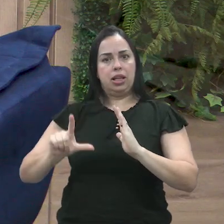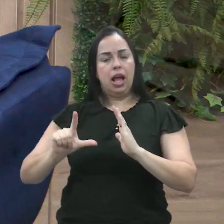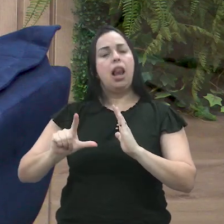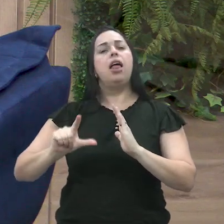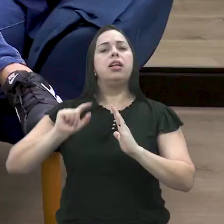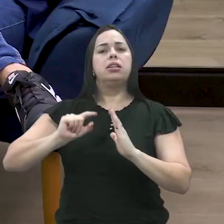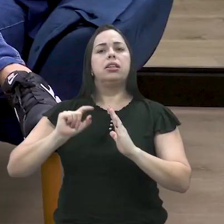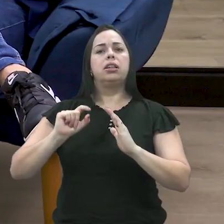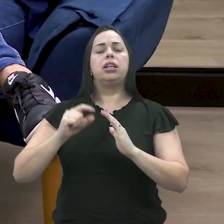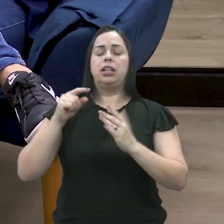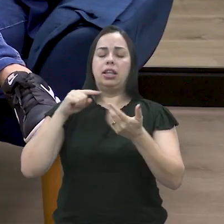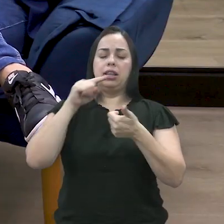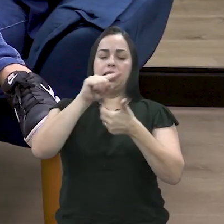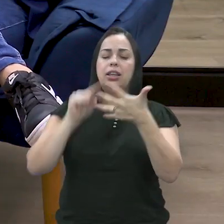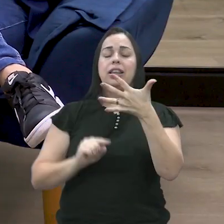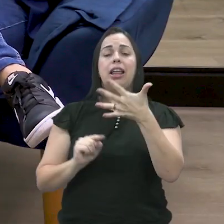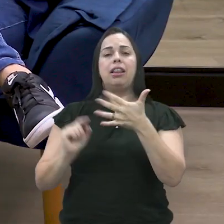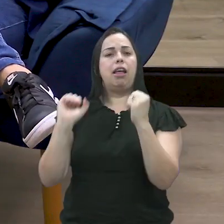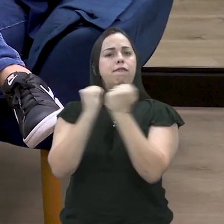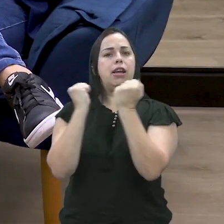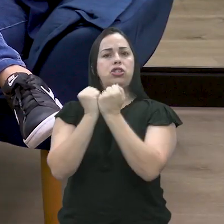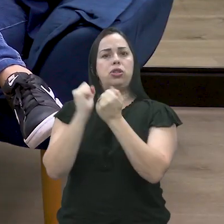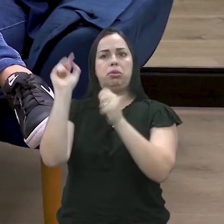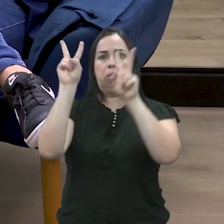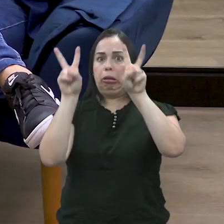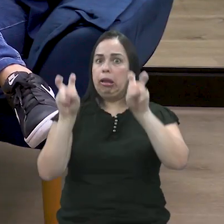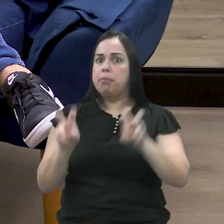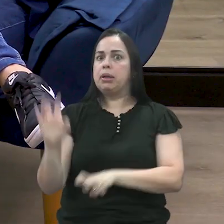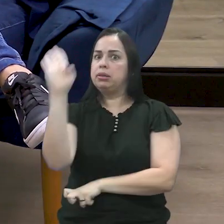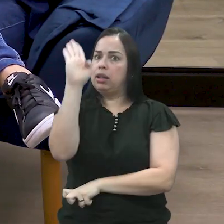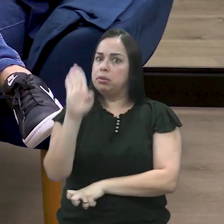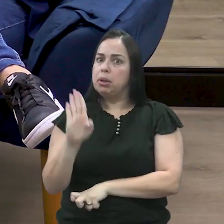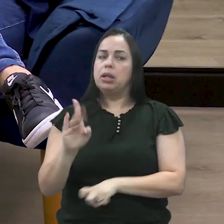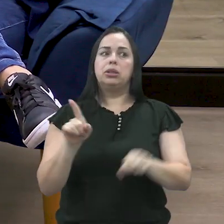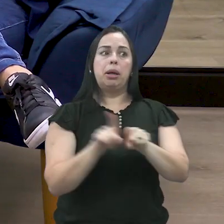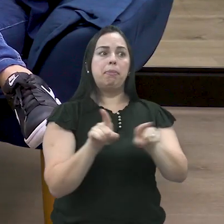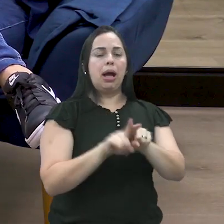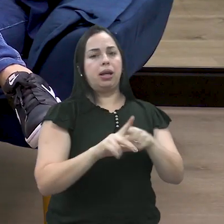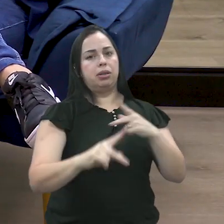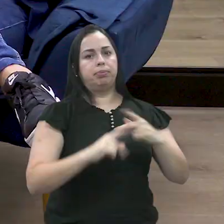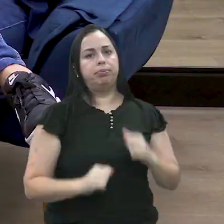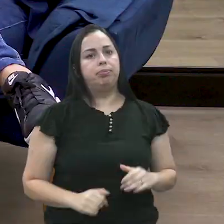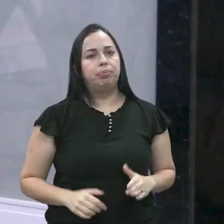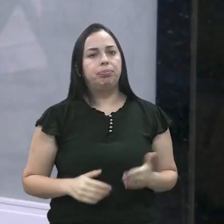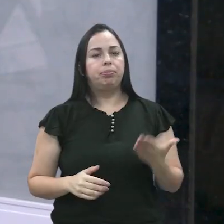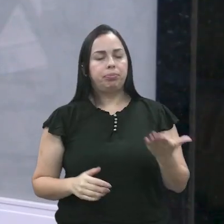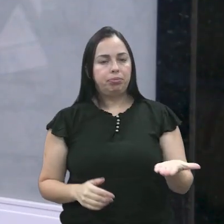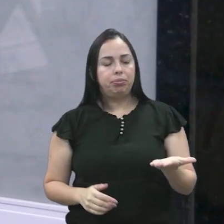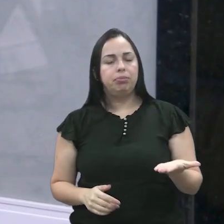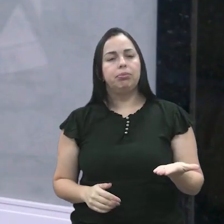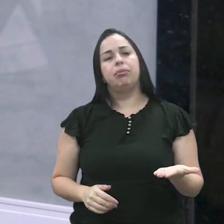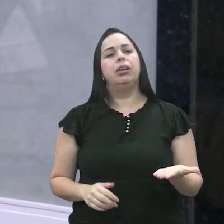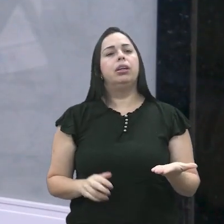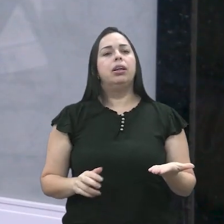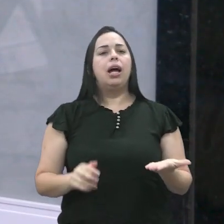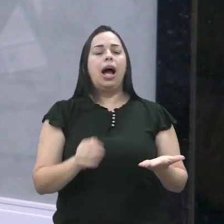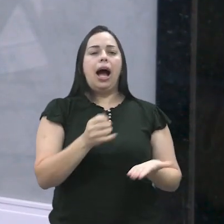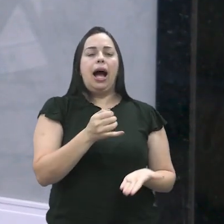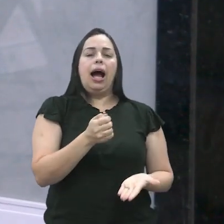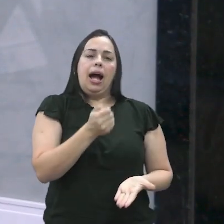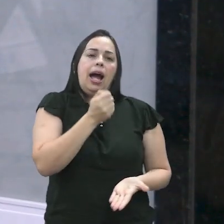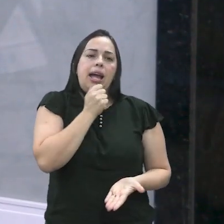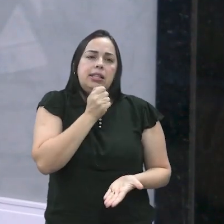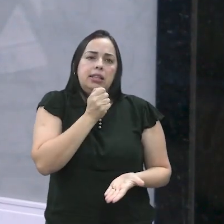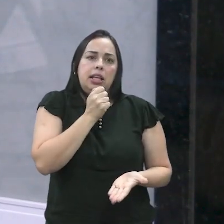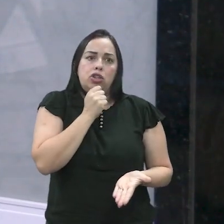já defende, tanto no plano nacional, quanto aqui no município de São José dos Campos, nós vamos manter a mesma coerência. Vereador, ainda falando